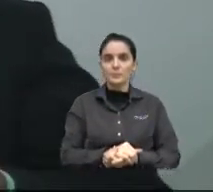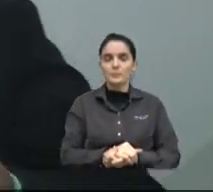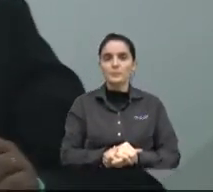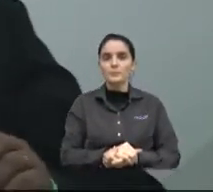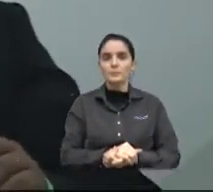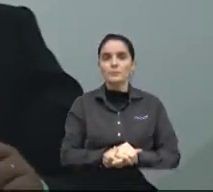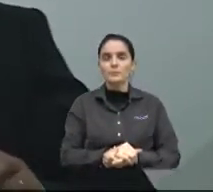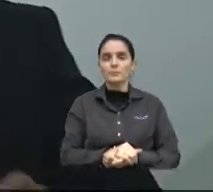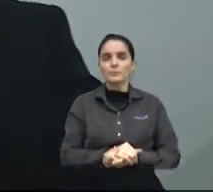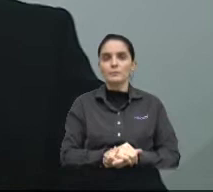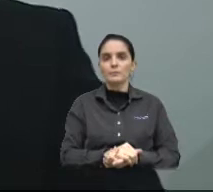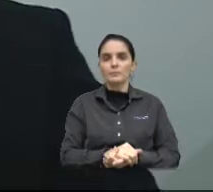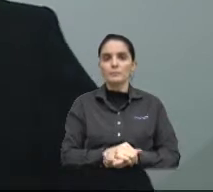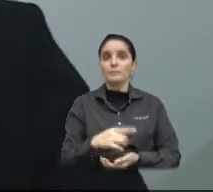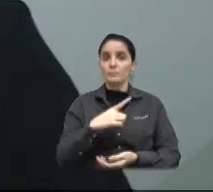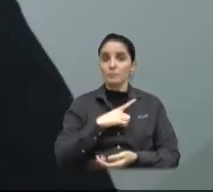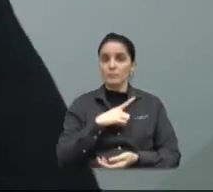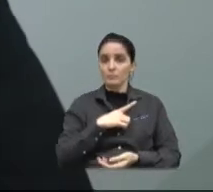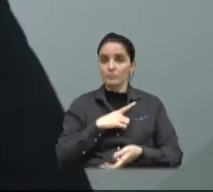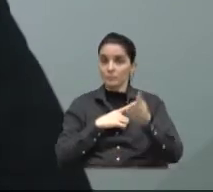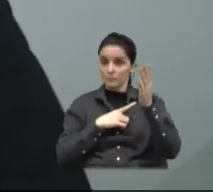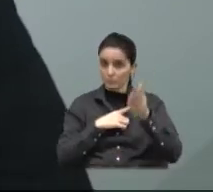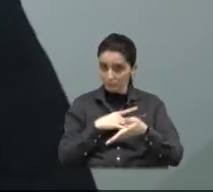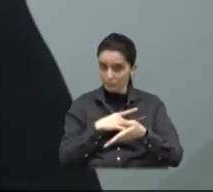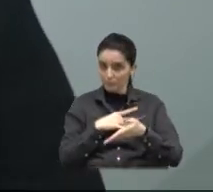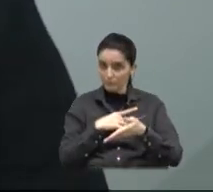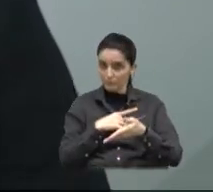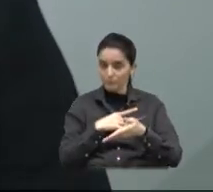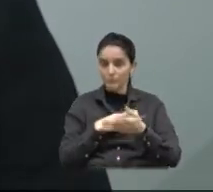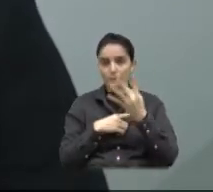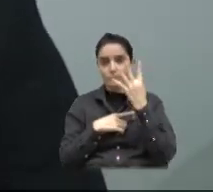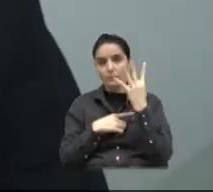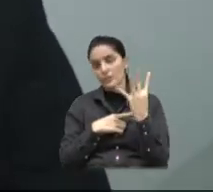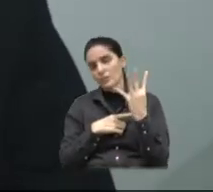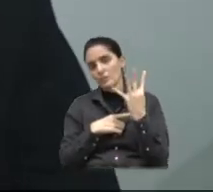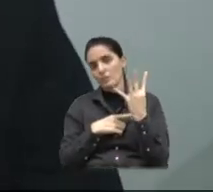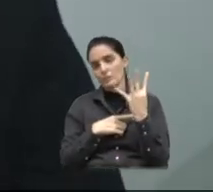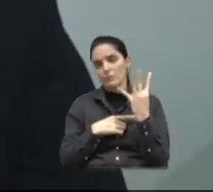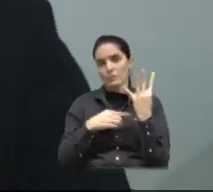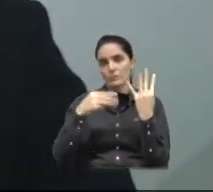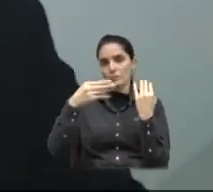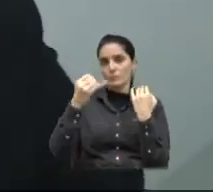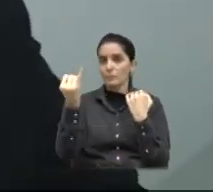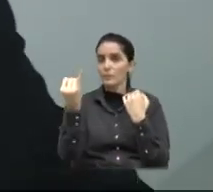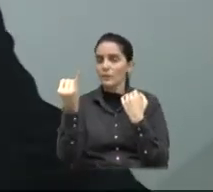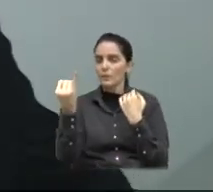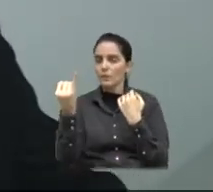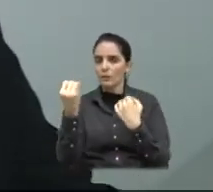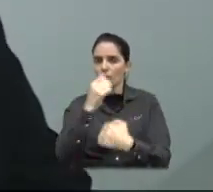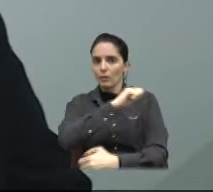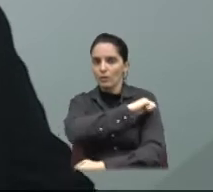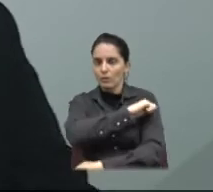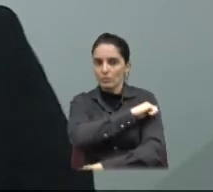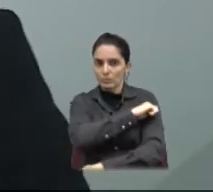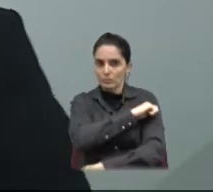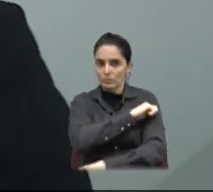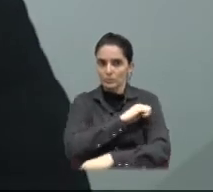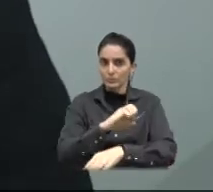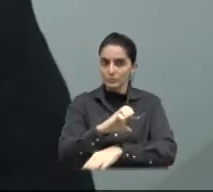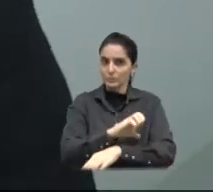nós temos hoje 4 milhões de alunos da rede estadual